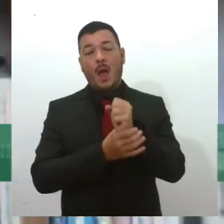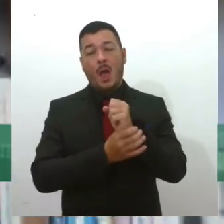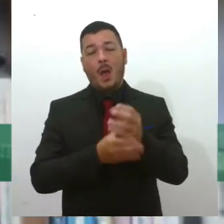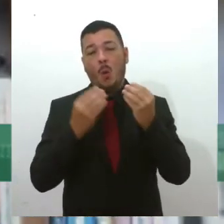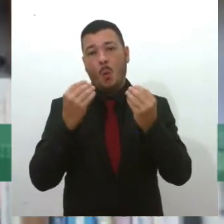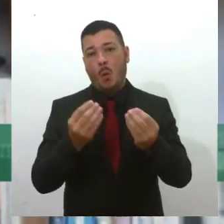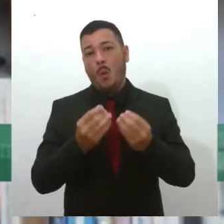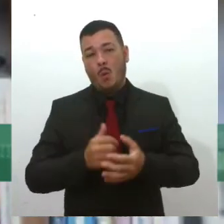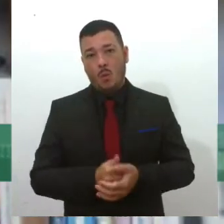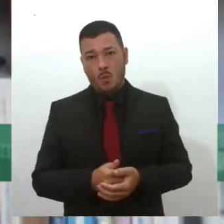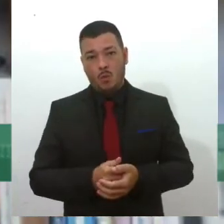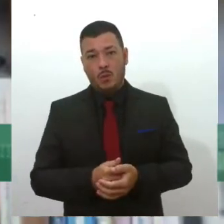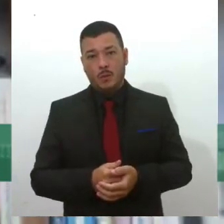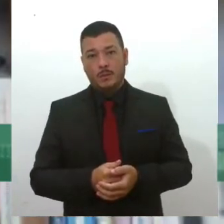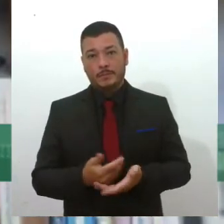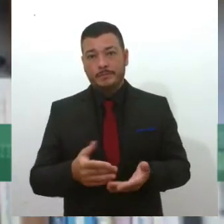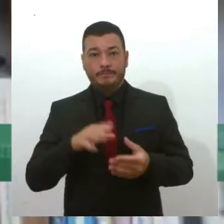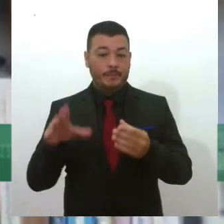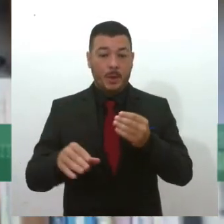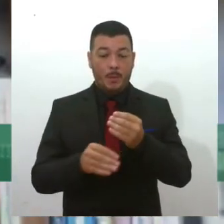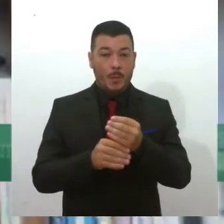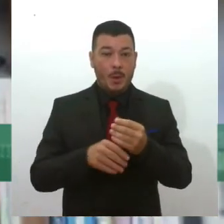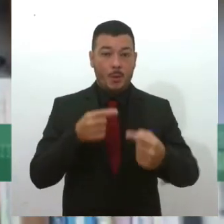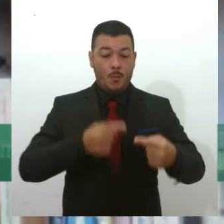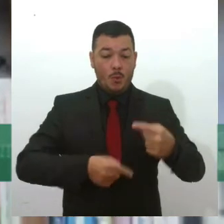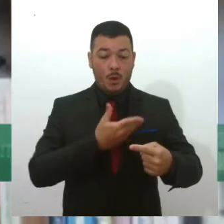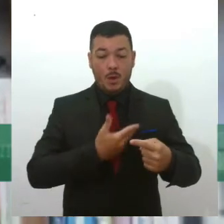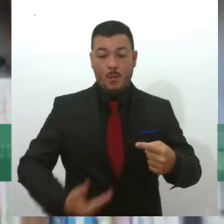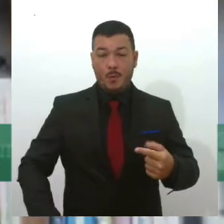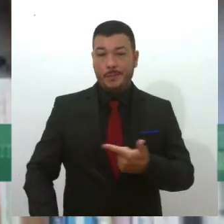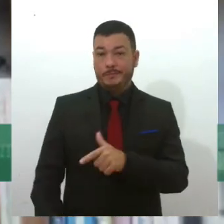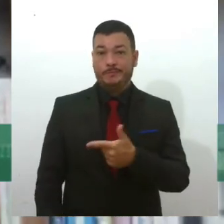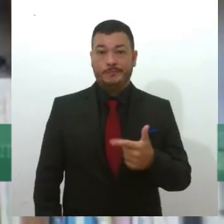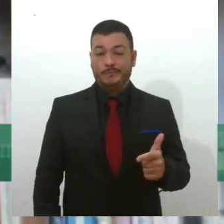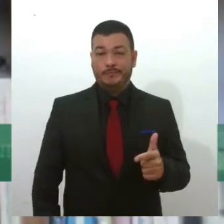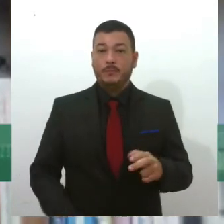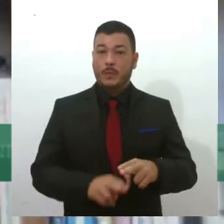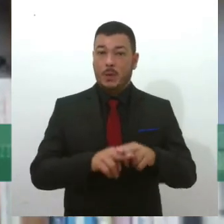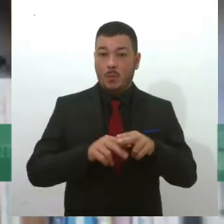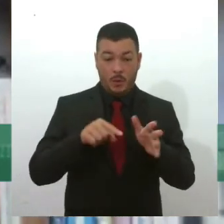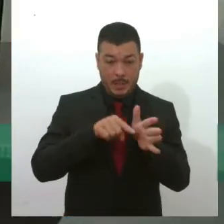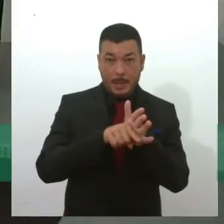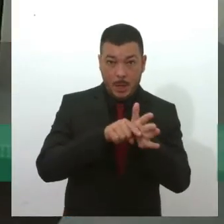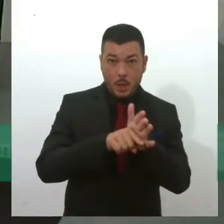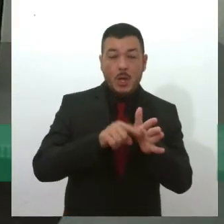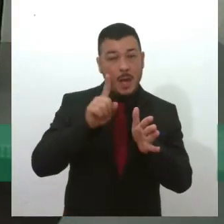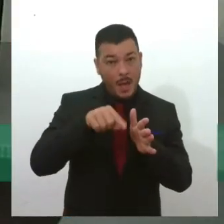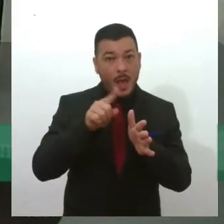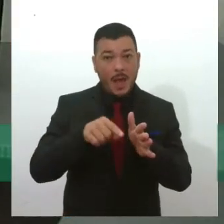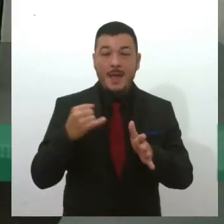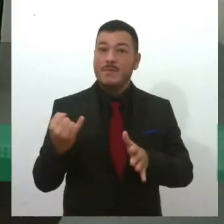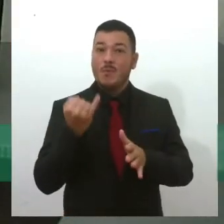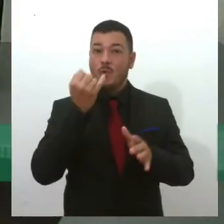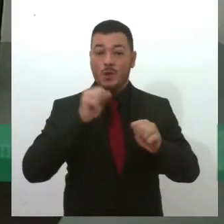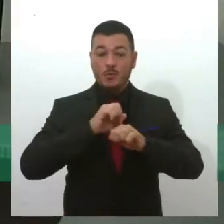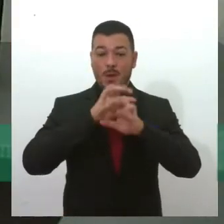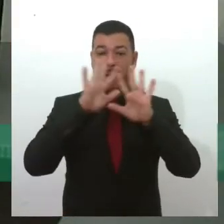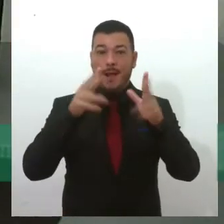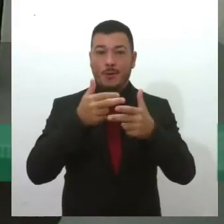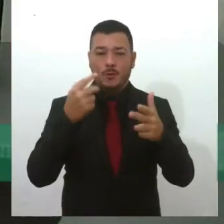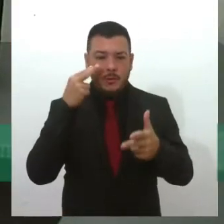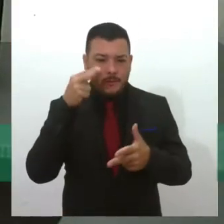garantidores da implementação das políticas públicas. E a pesquisa é absolutamente fundamental. Você tem